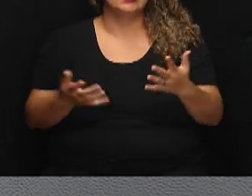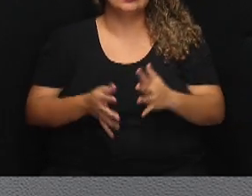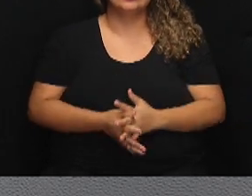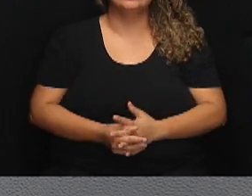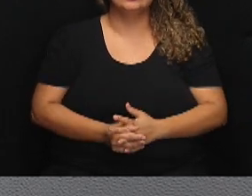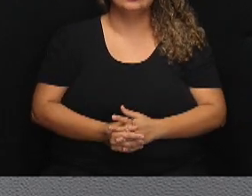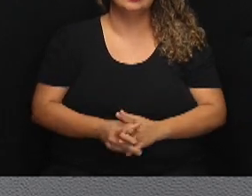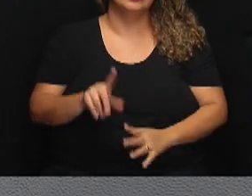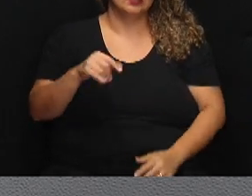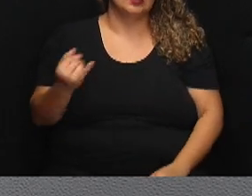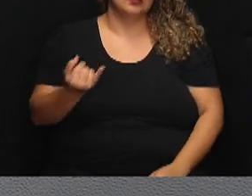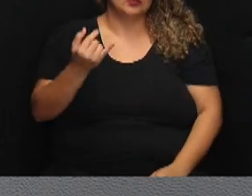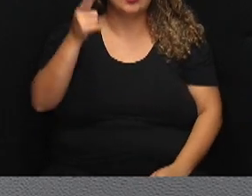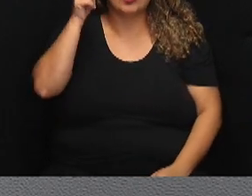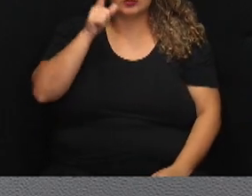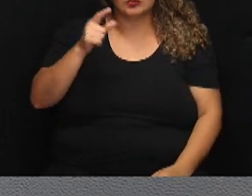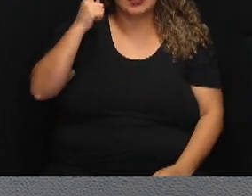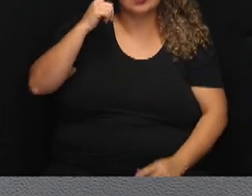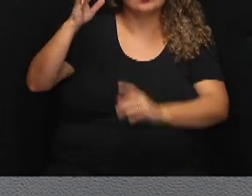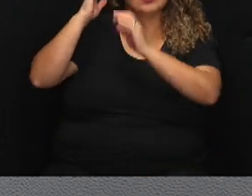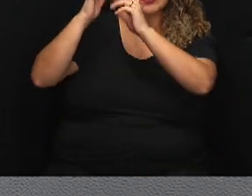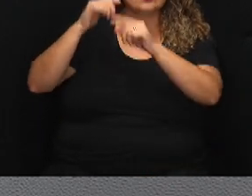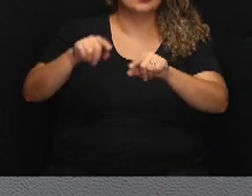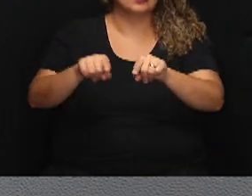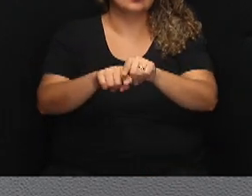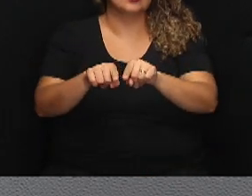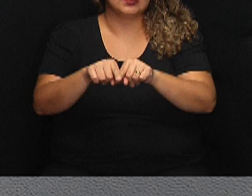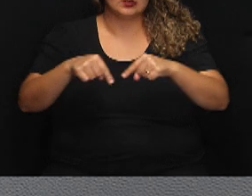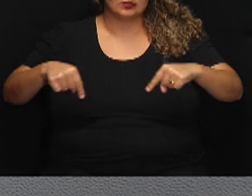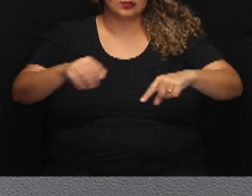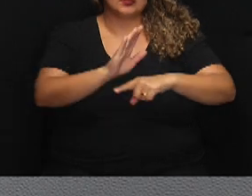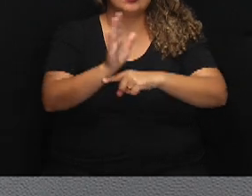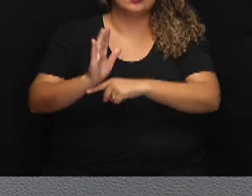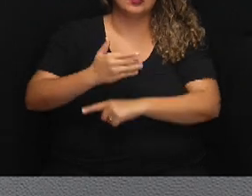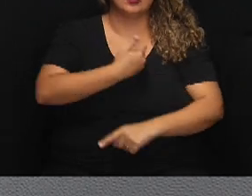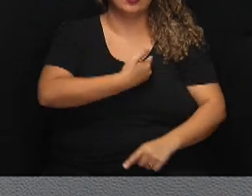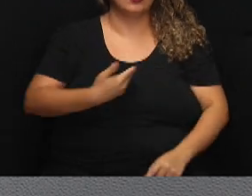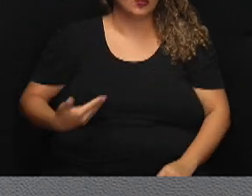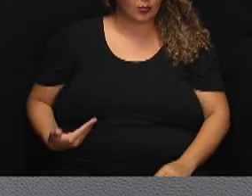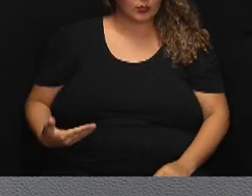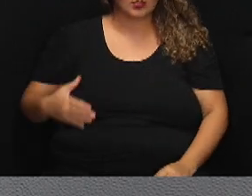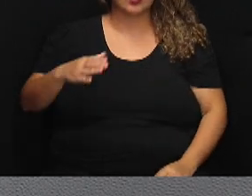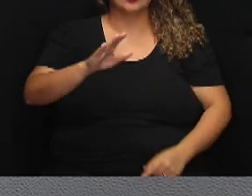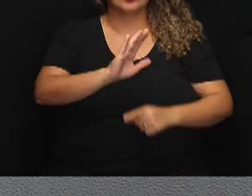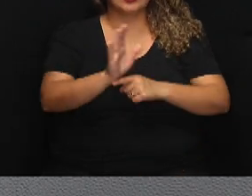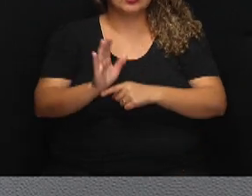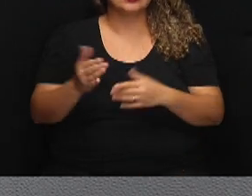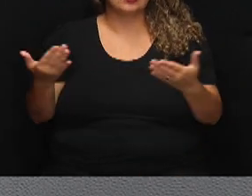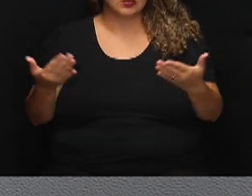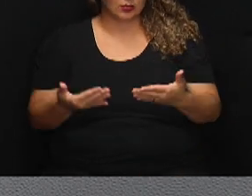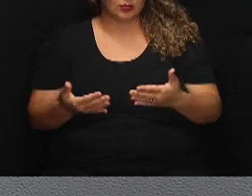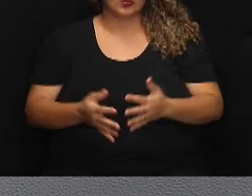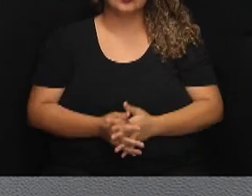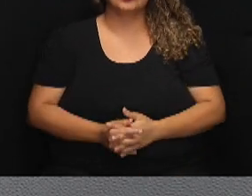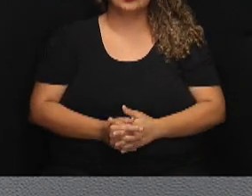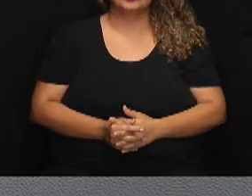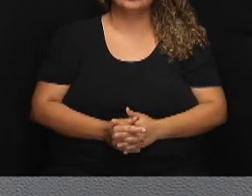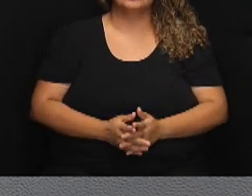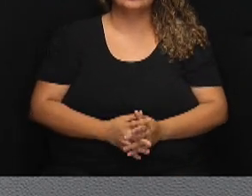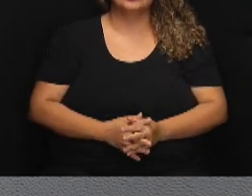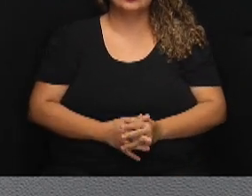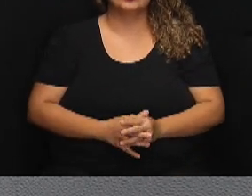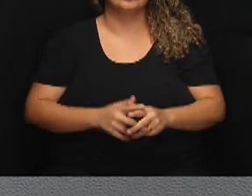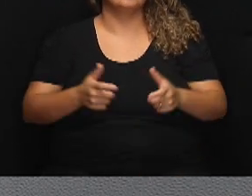muito importante que a gente consiga pensar também em salas de cinemas públicas. O cinema hoje ele tem sido uma